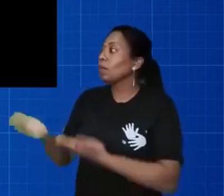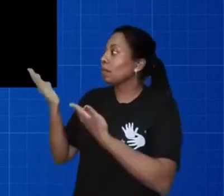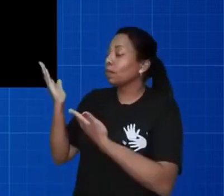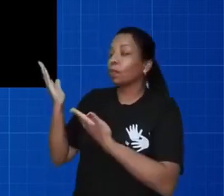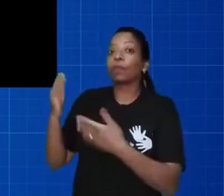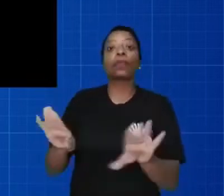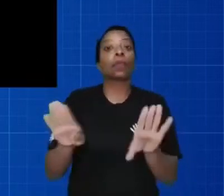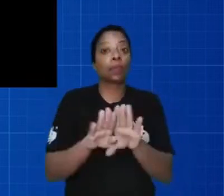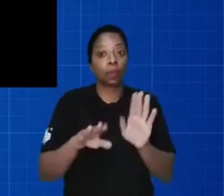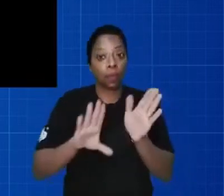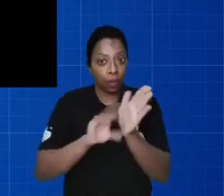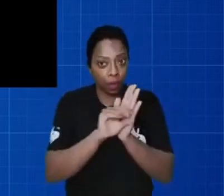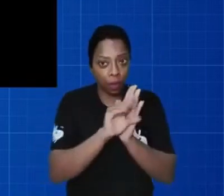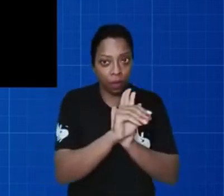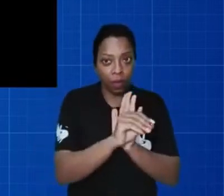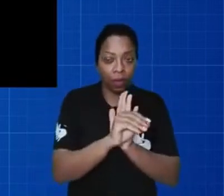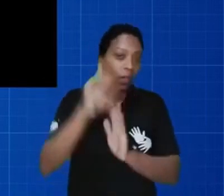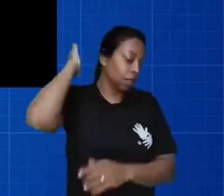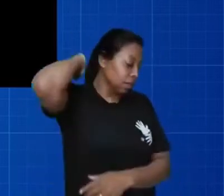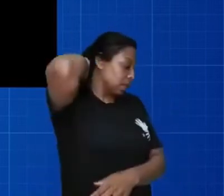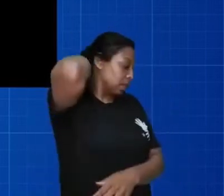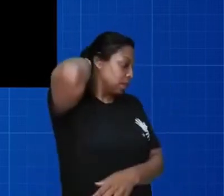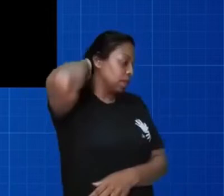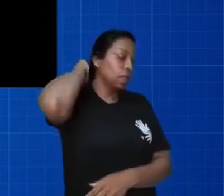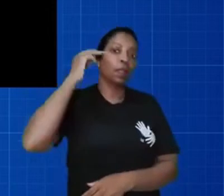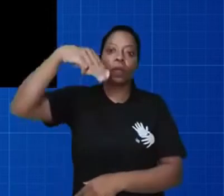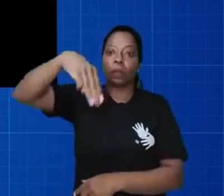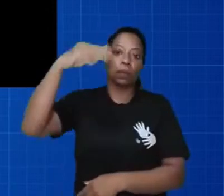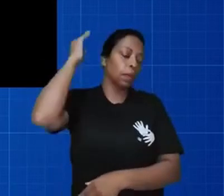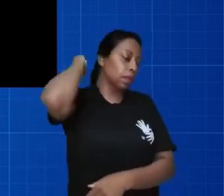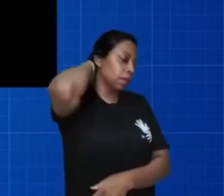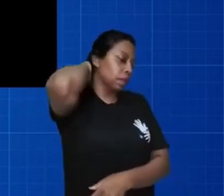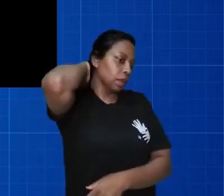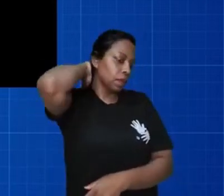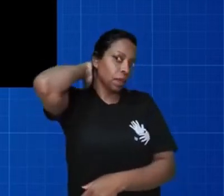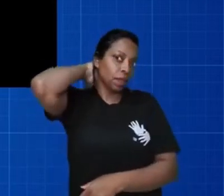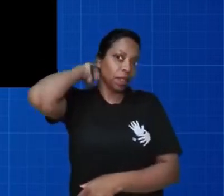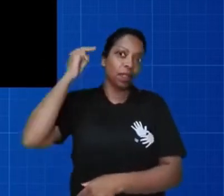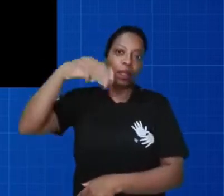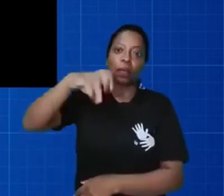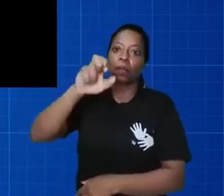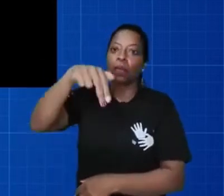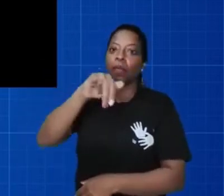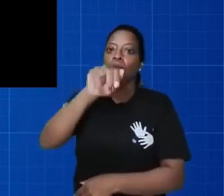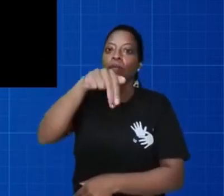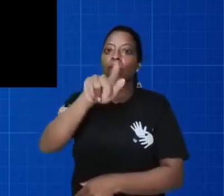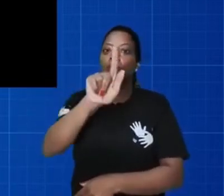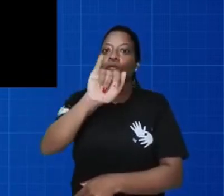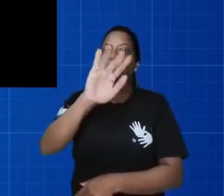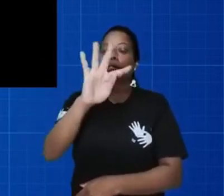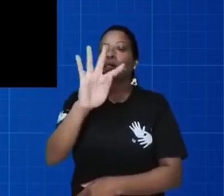que recobre a meninge, né? A membrana que recobre o cérebro, ela fica inflamada e pode levar a sequelas, cegueira, surdez,